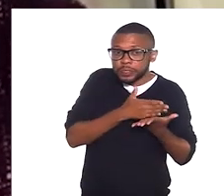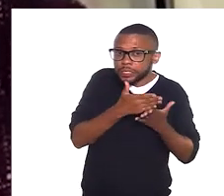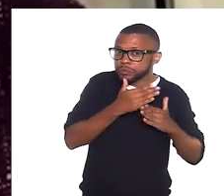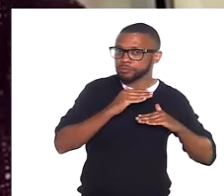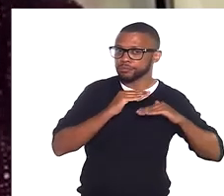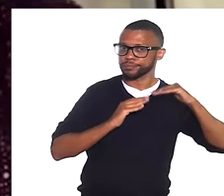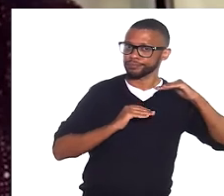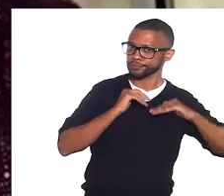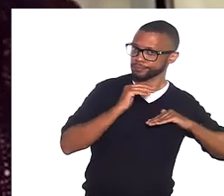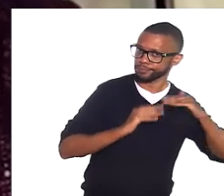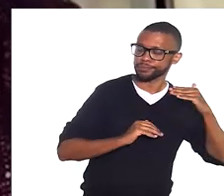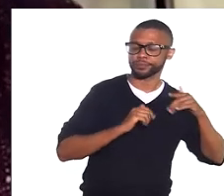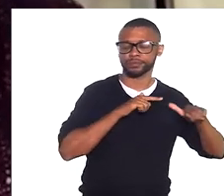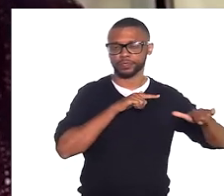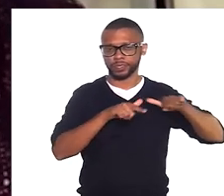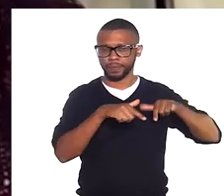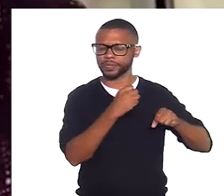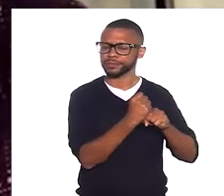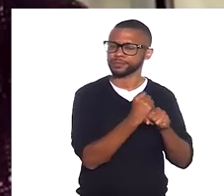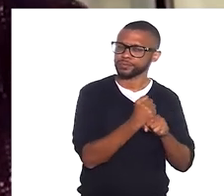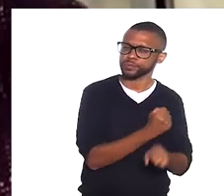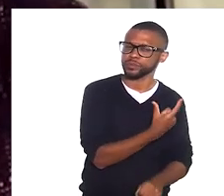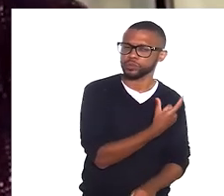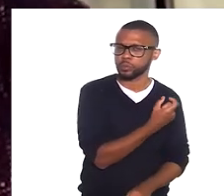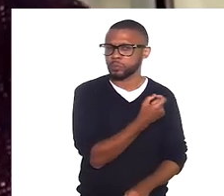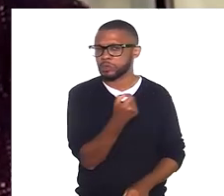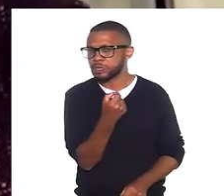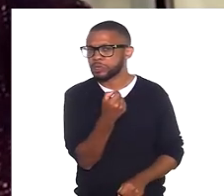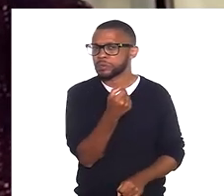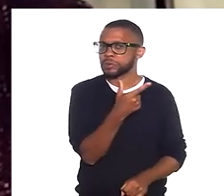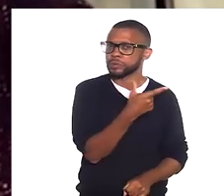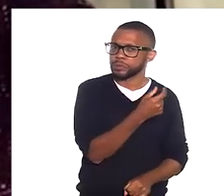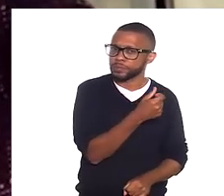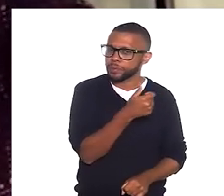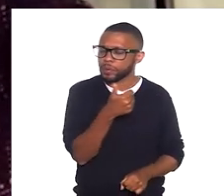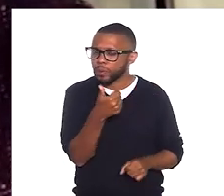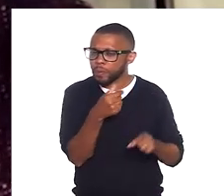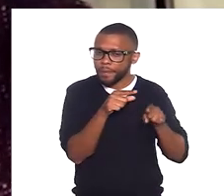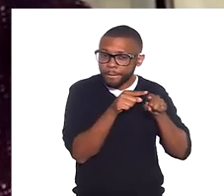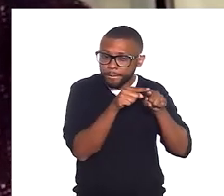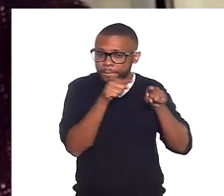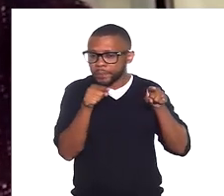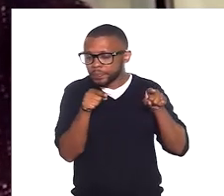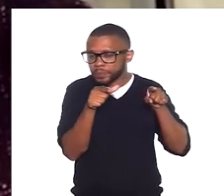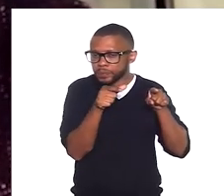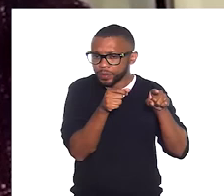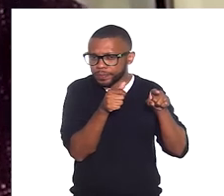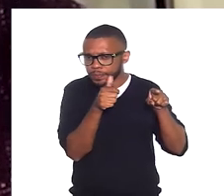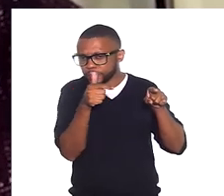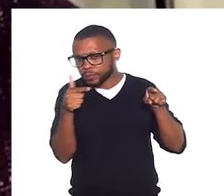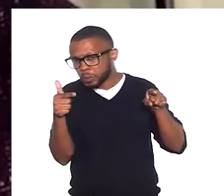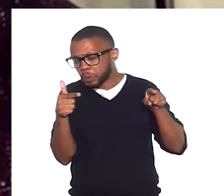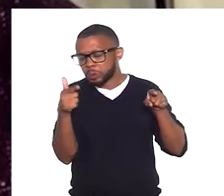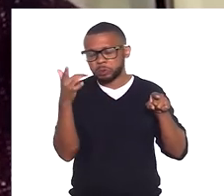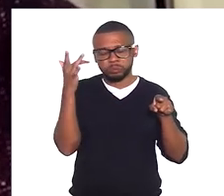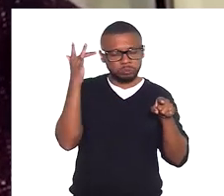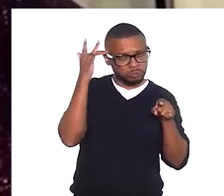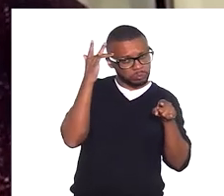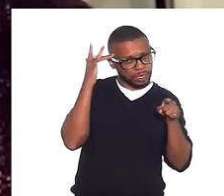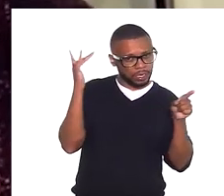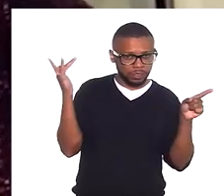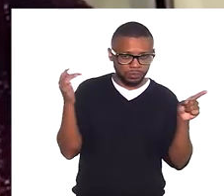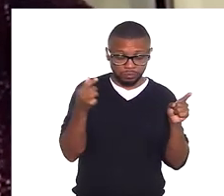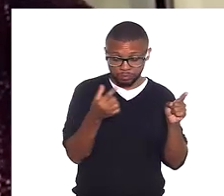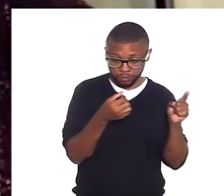no comecinho da minha carreira, do meu trabalho, 2000, 2000, 2001, até 2002, eu acho,